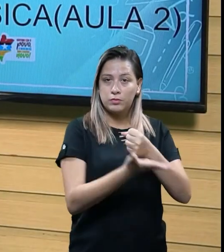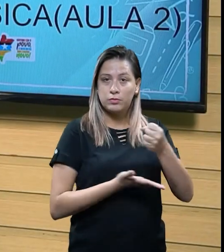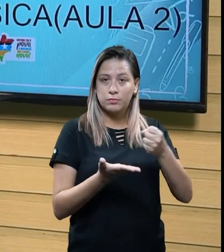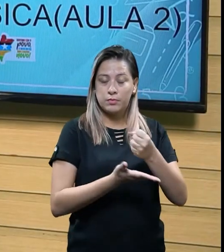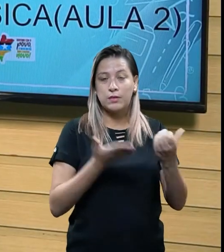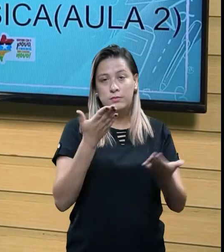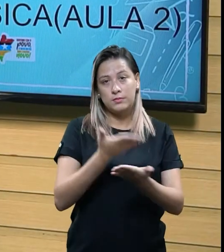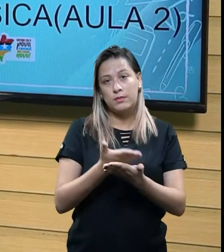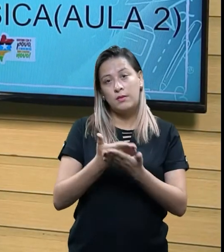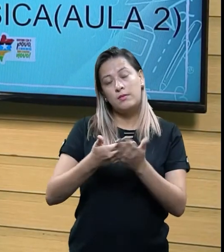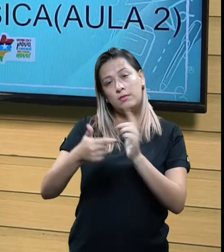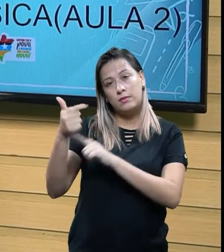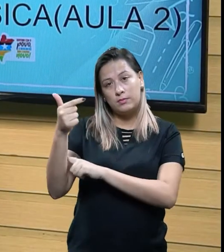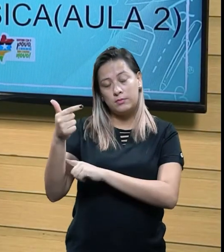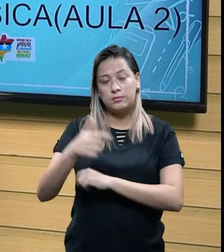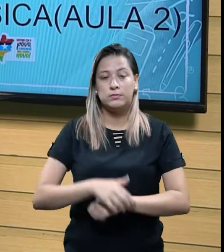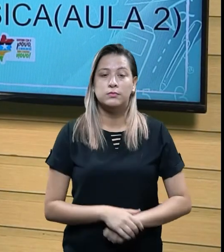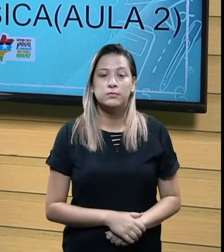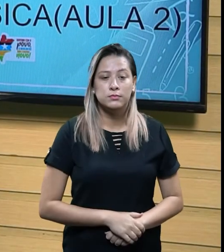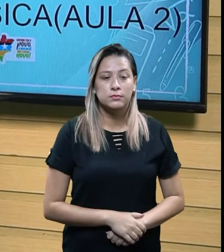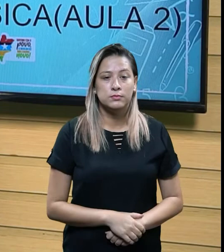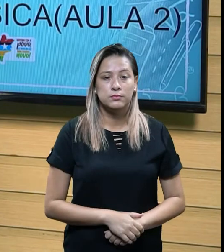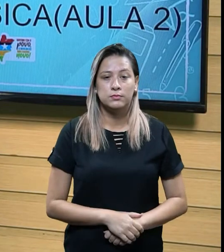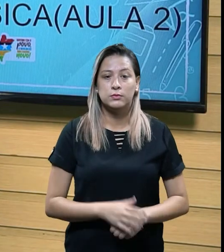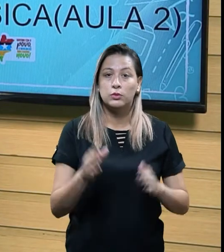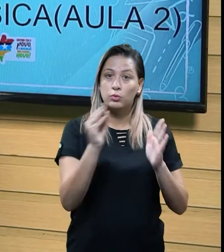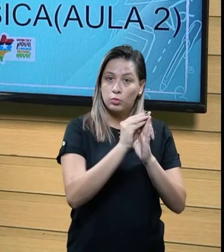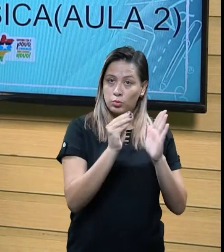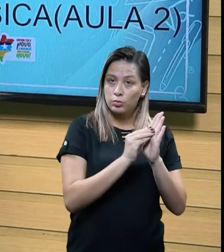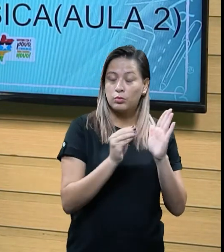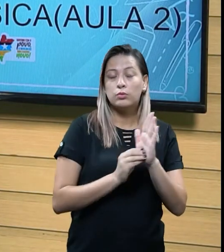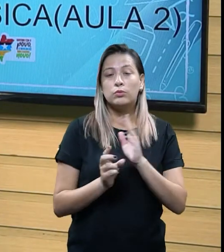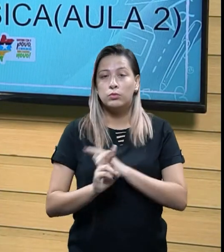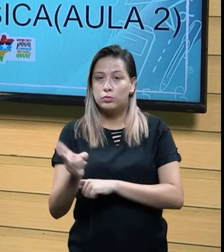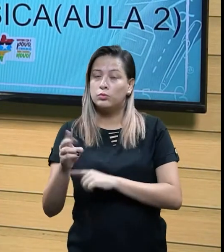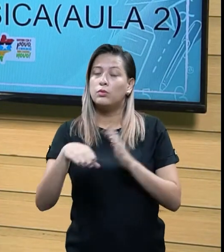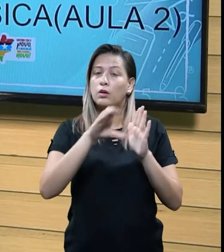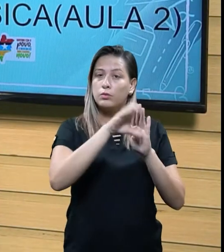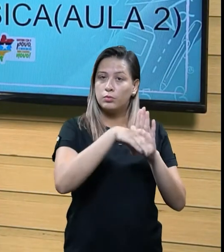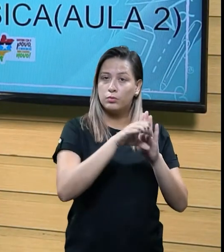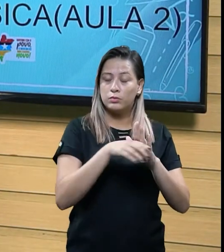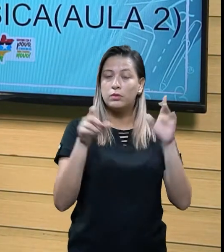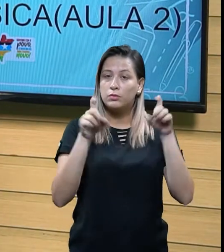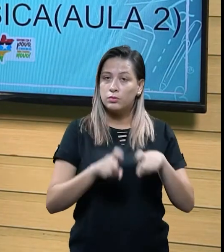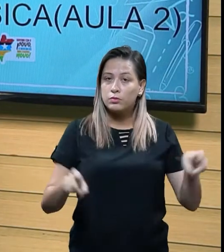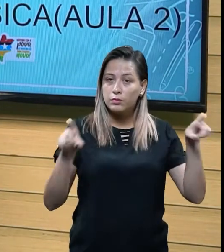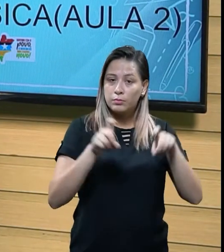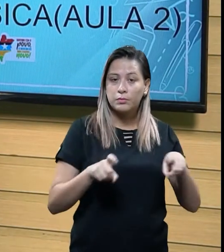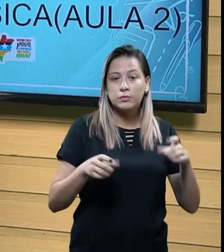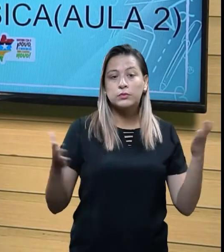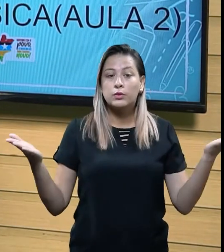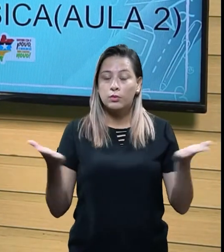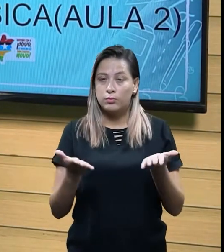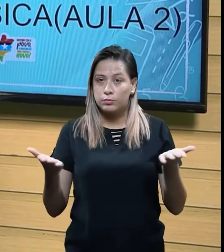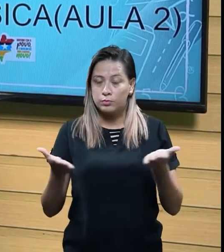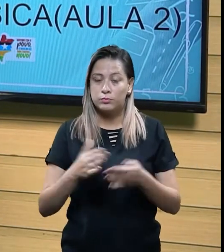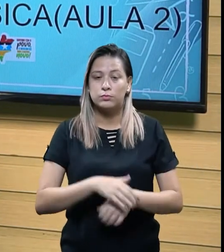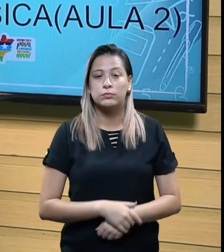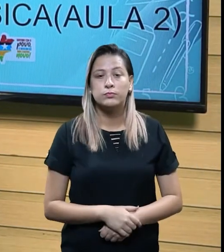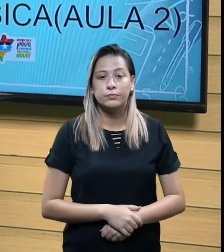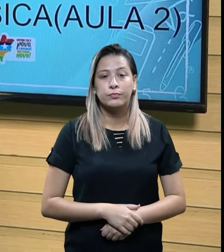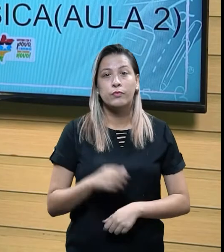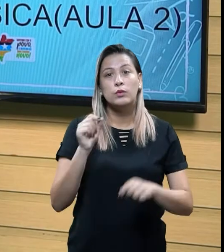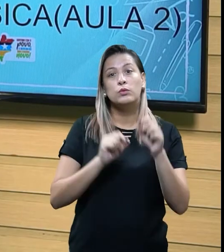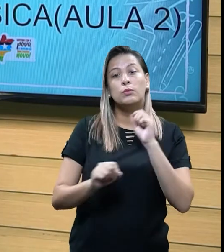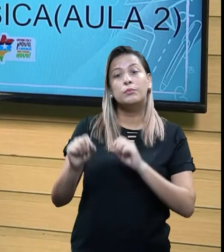conteúdo de conceitos de informática. Vamos falar hoje sobre a